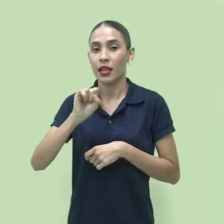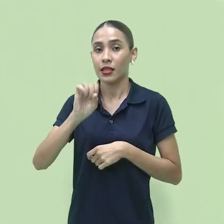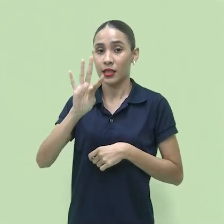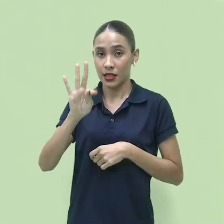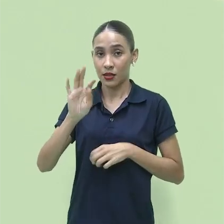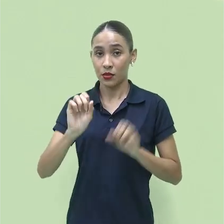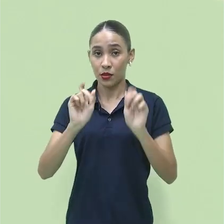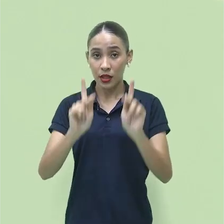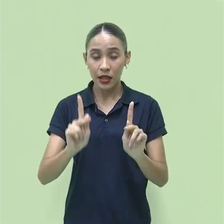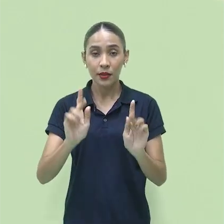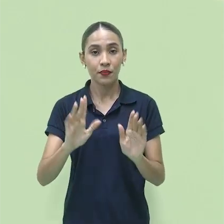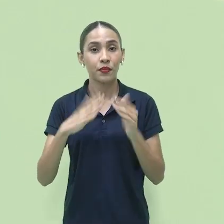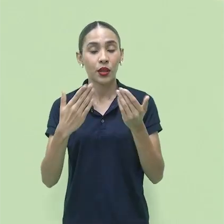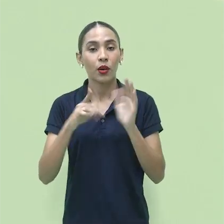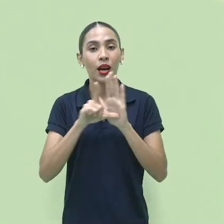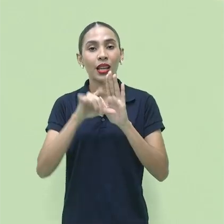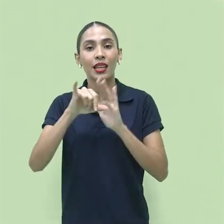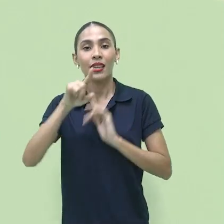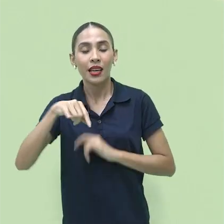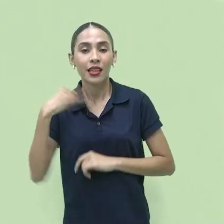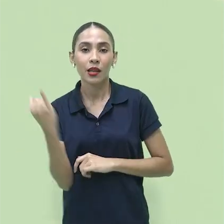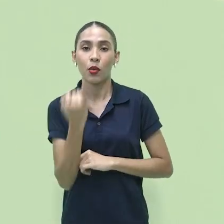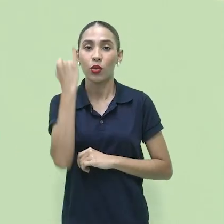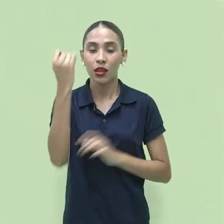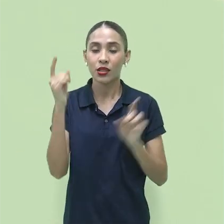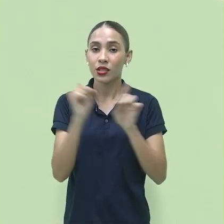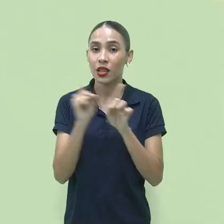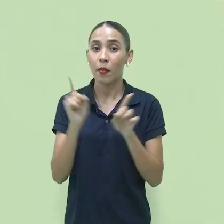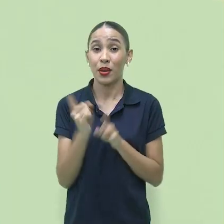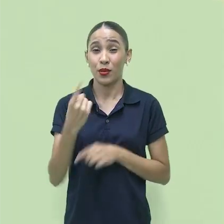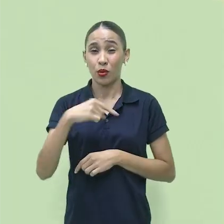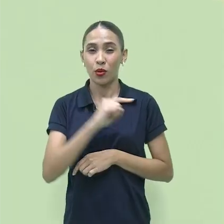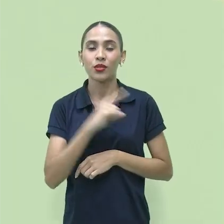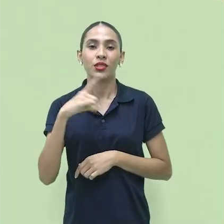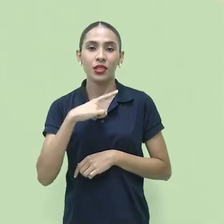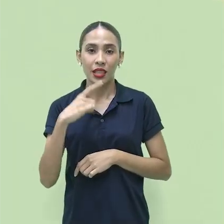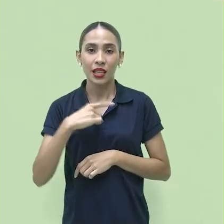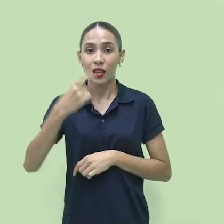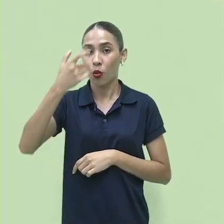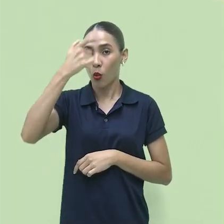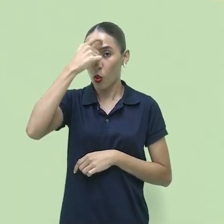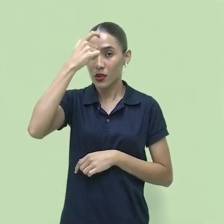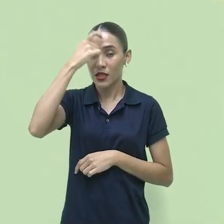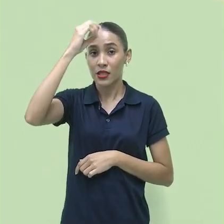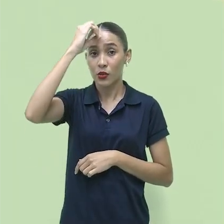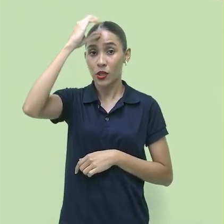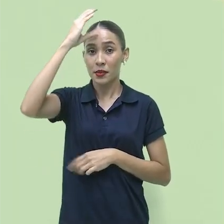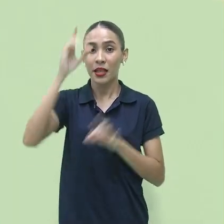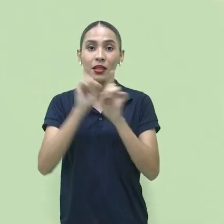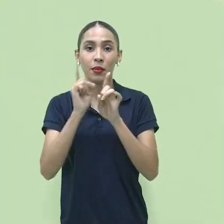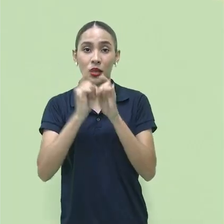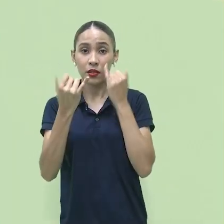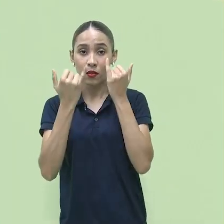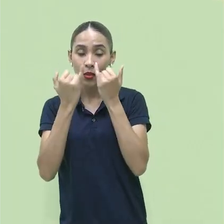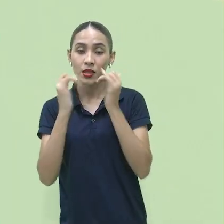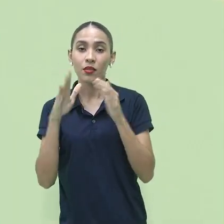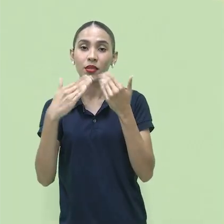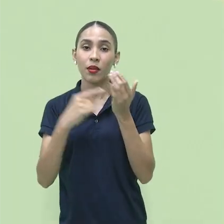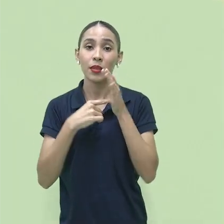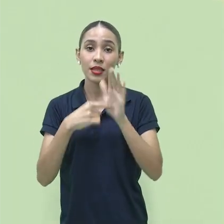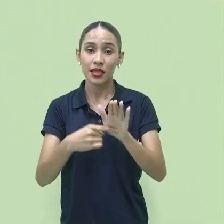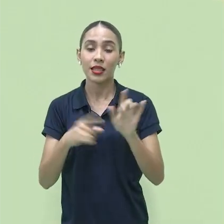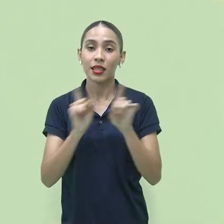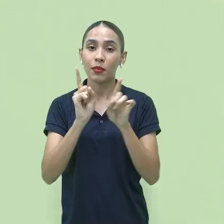certo? Então, essa lei é bem importante, É bem importante a gente ter essas informações. E aí, a gente trouxe para vocês